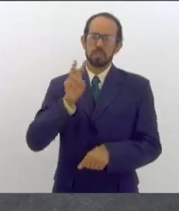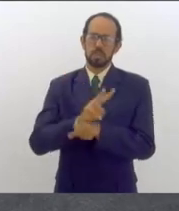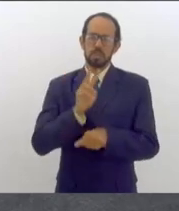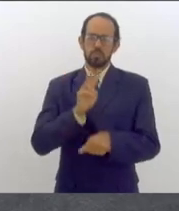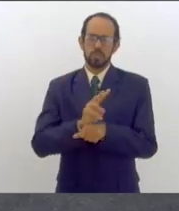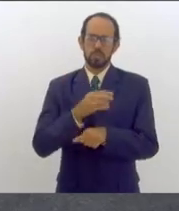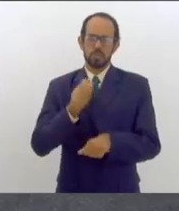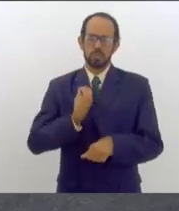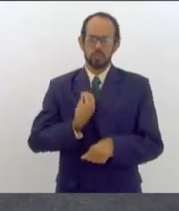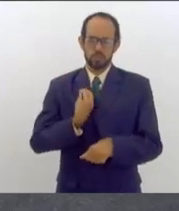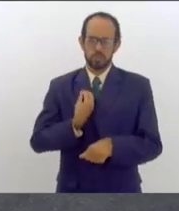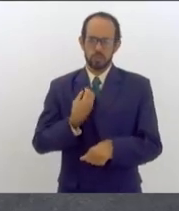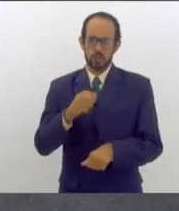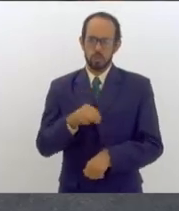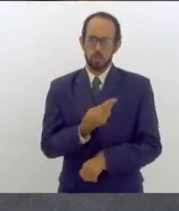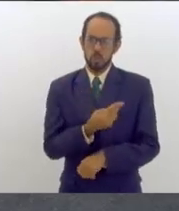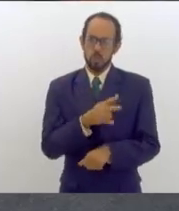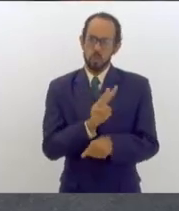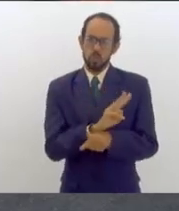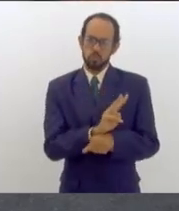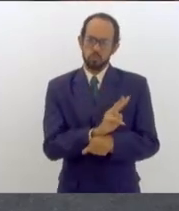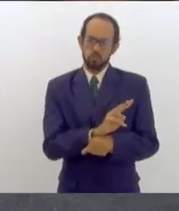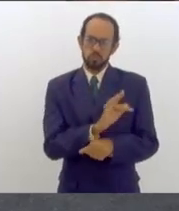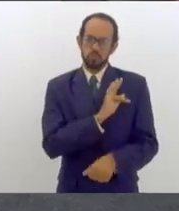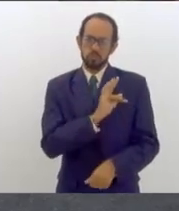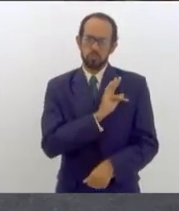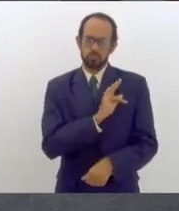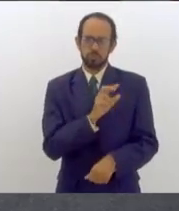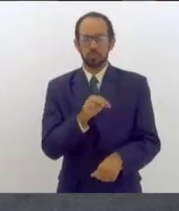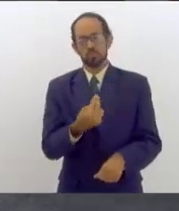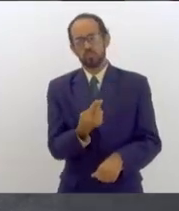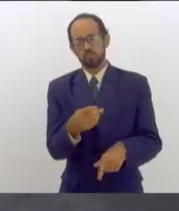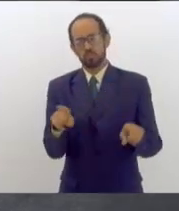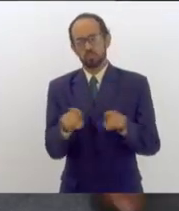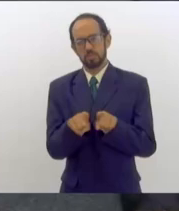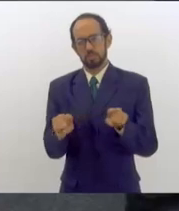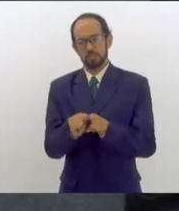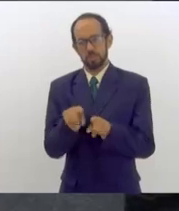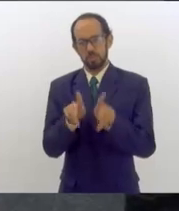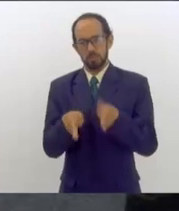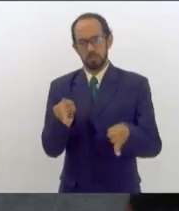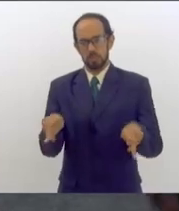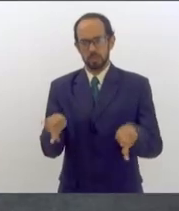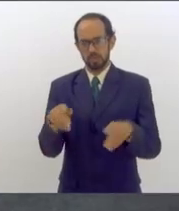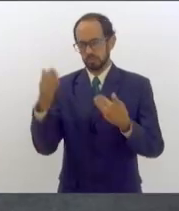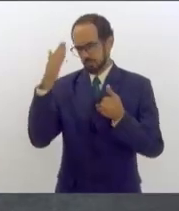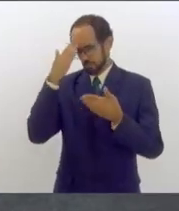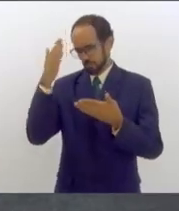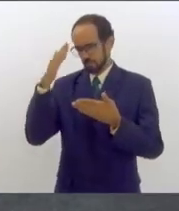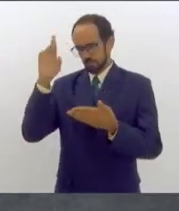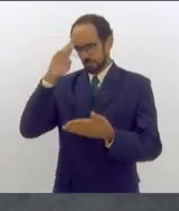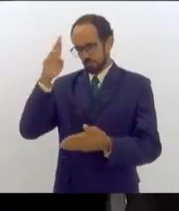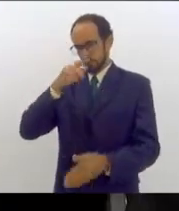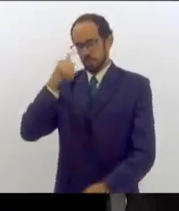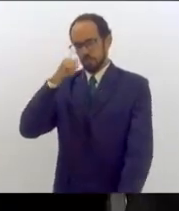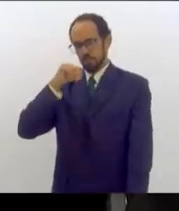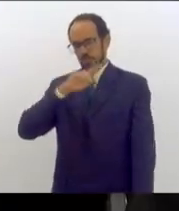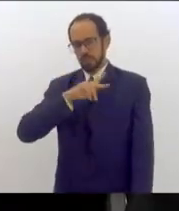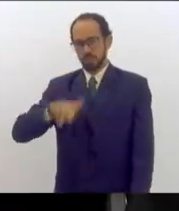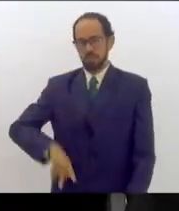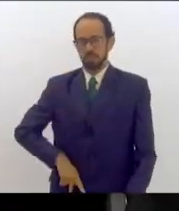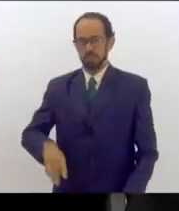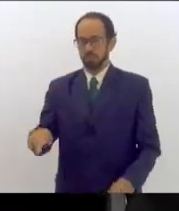seja dos agentes de segurança seja daqueles que estão na favela na periferia muito obrigada senhora Presidente